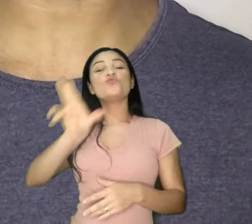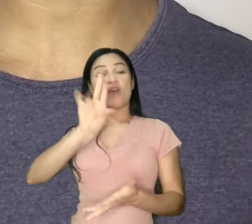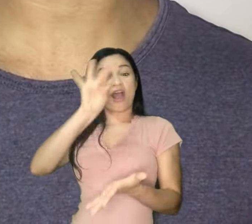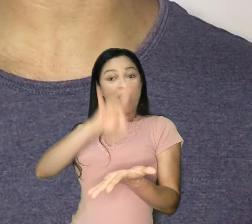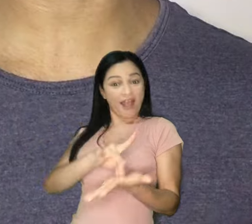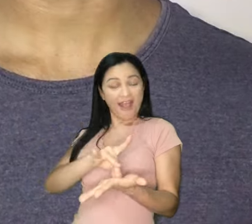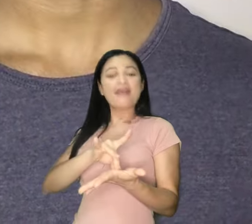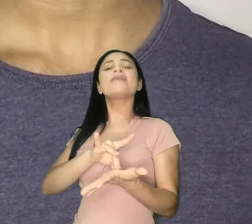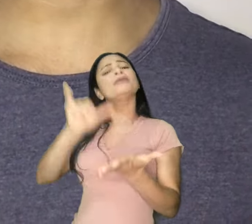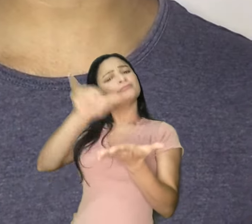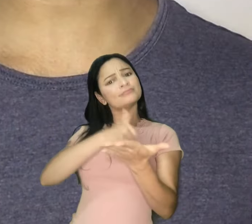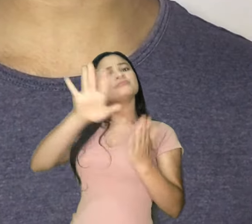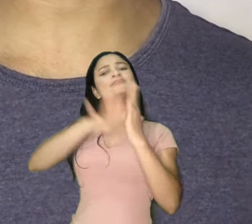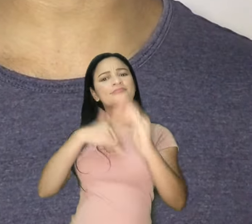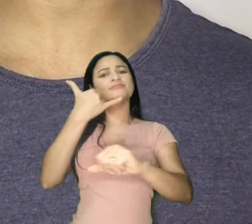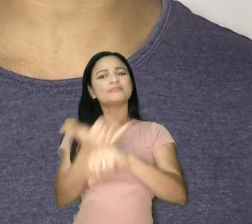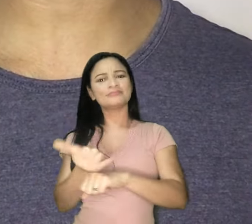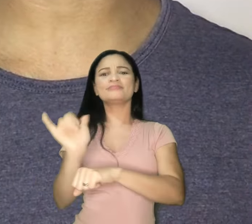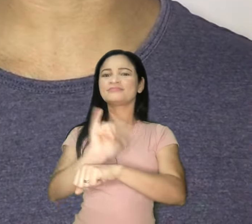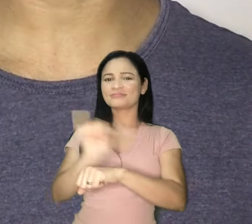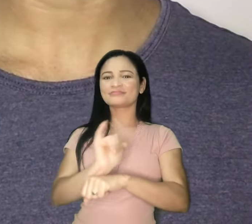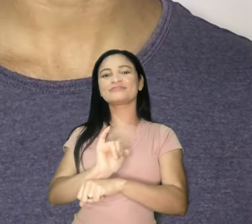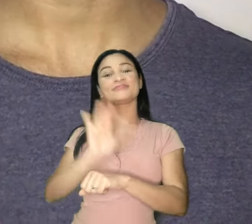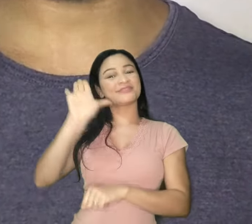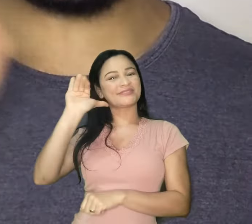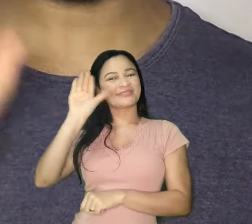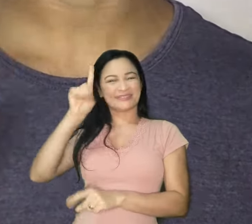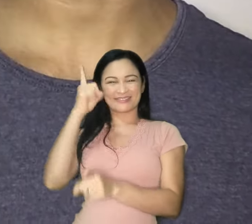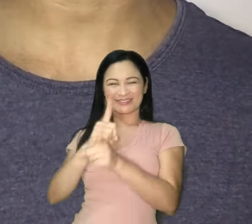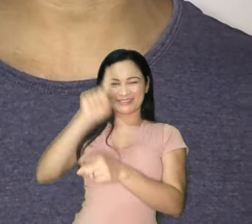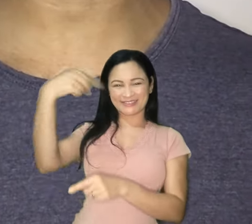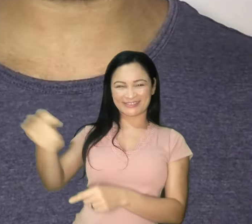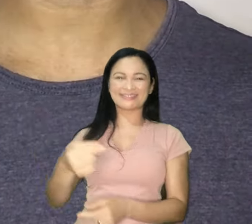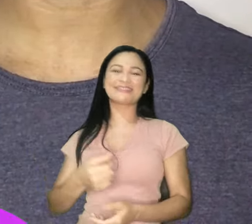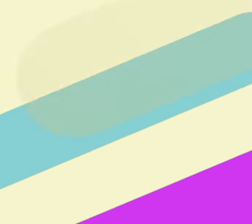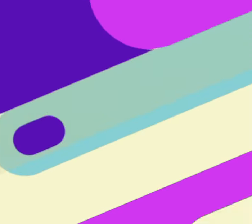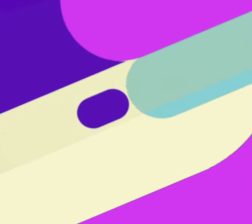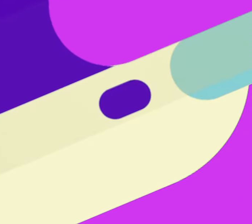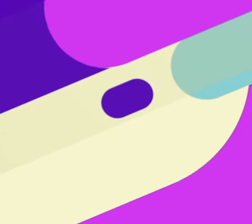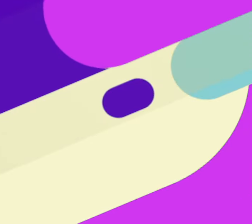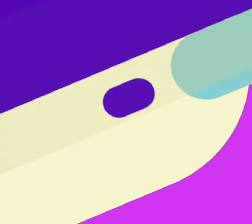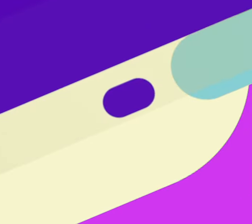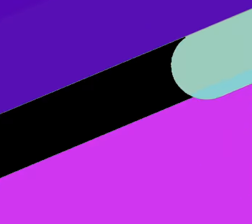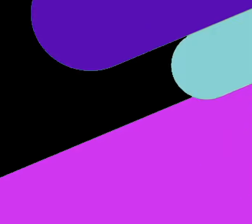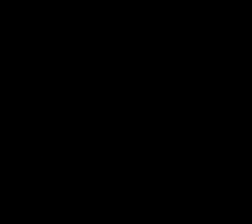@UFAO Oficial, e se inscreve no nosso canal no YouTube. Tchau, até a próxima!